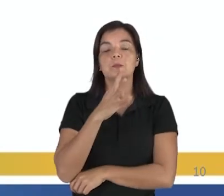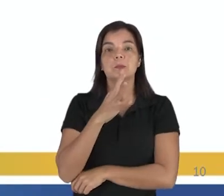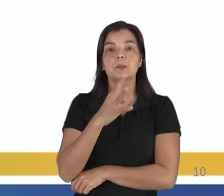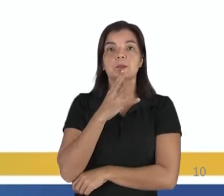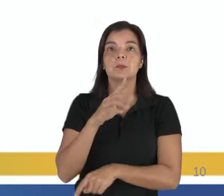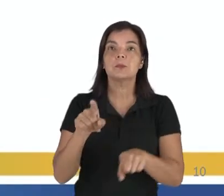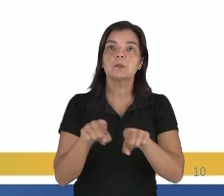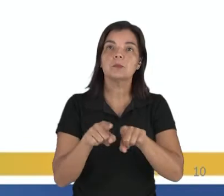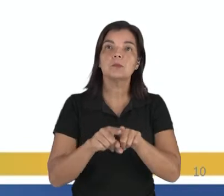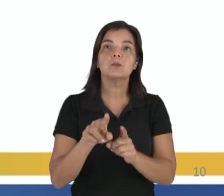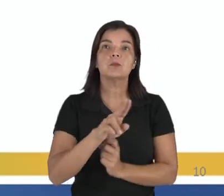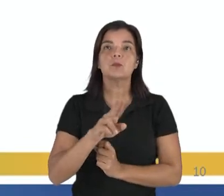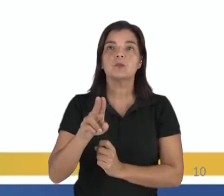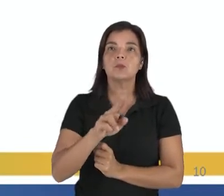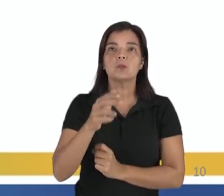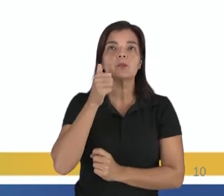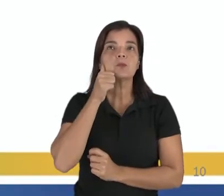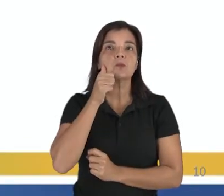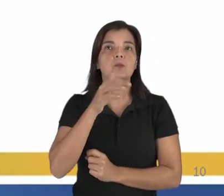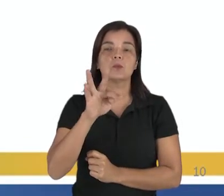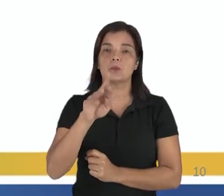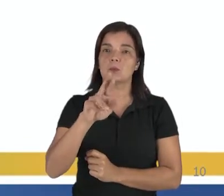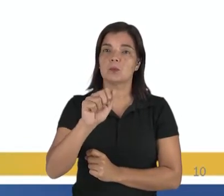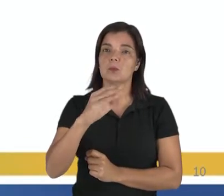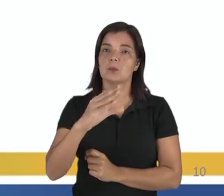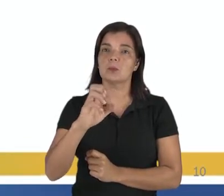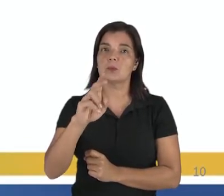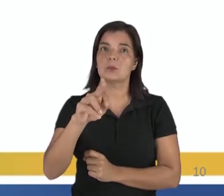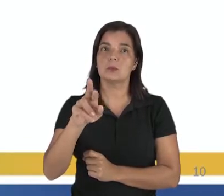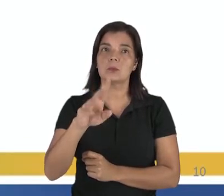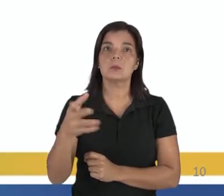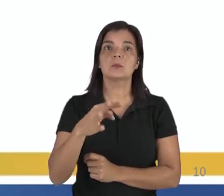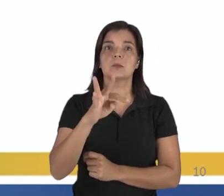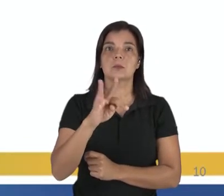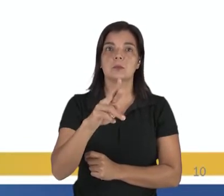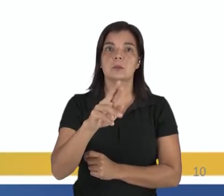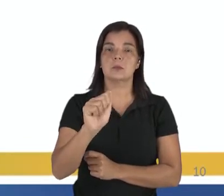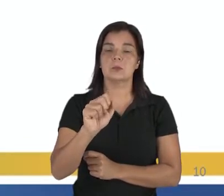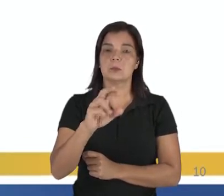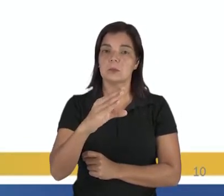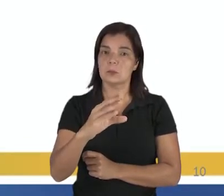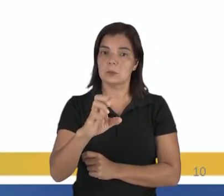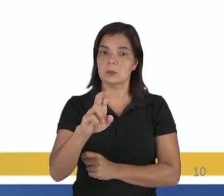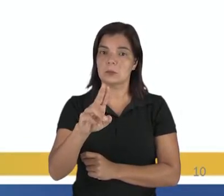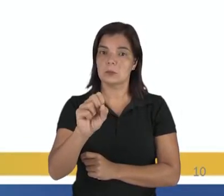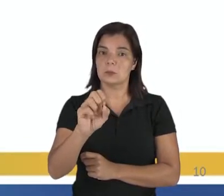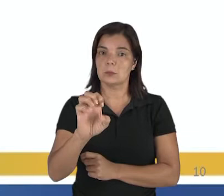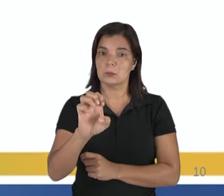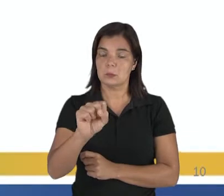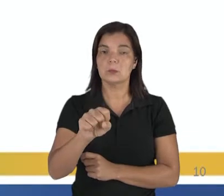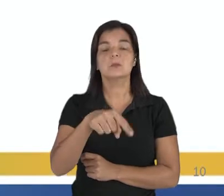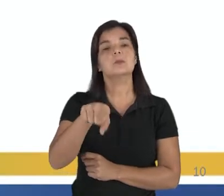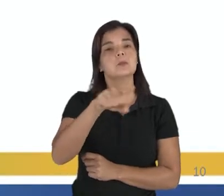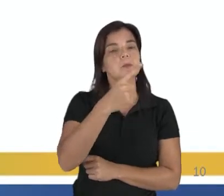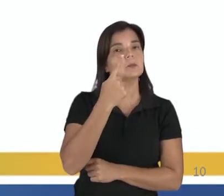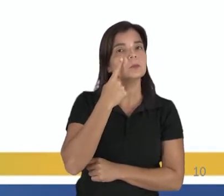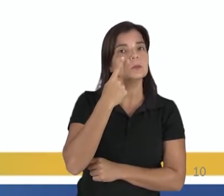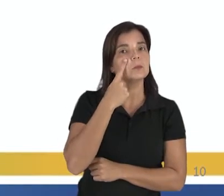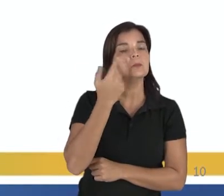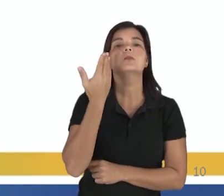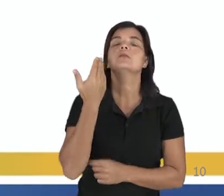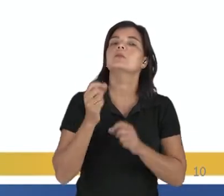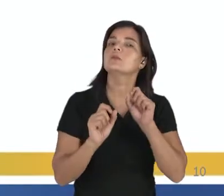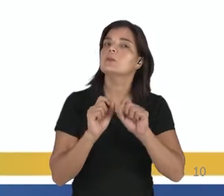como tracer e as mulheres como traceuses, né? Então, como vocês podem entender,